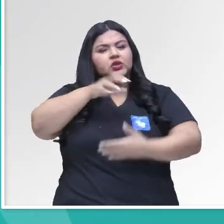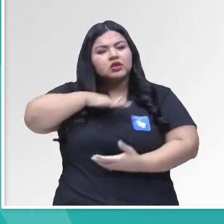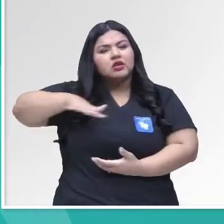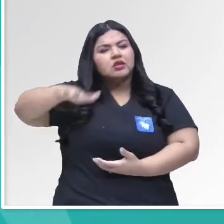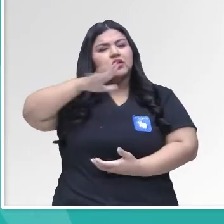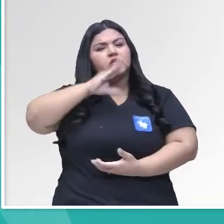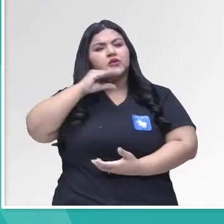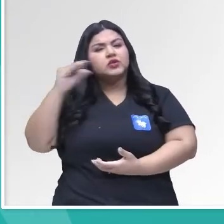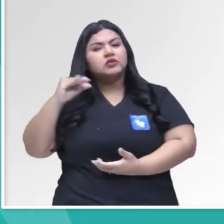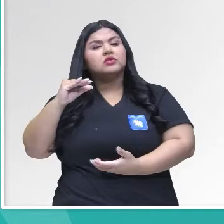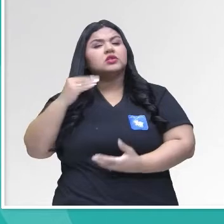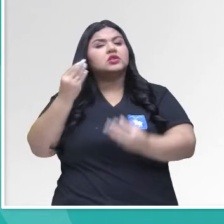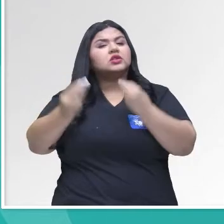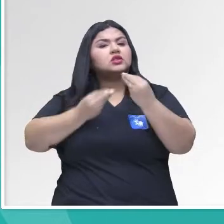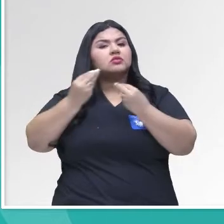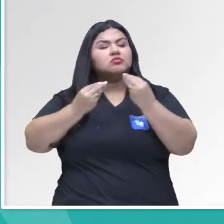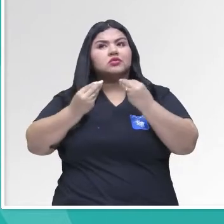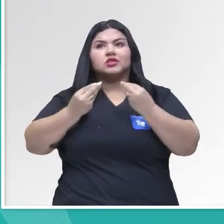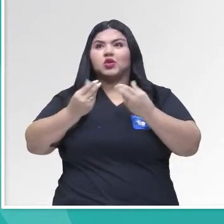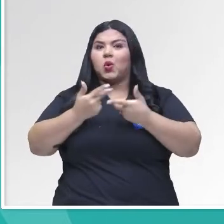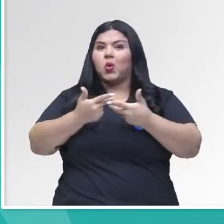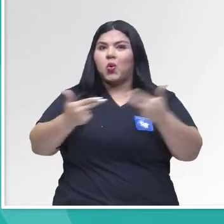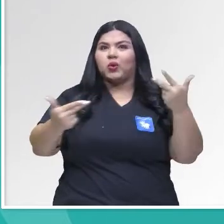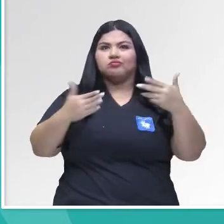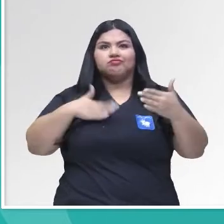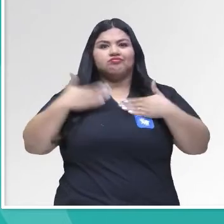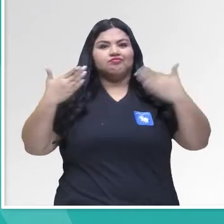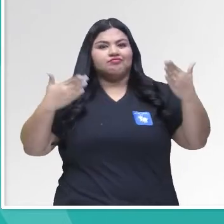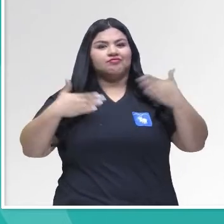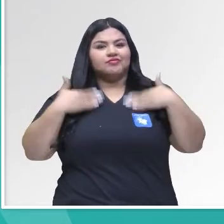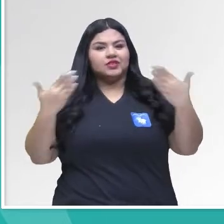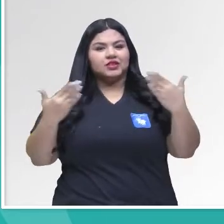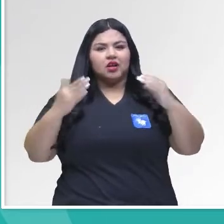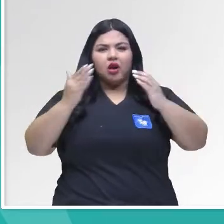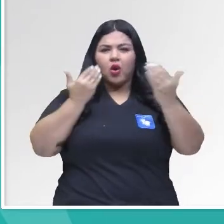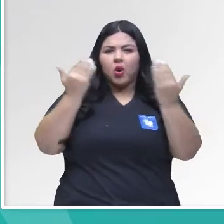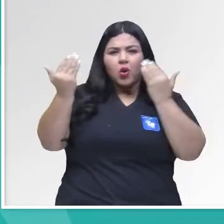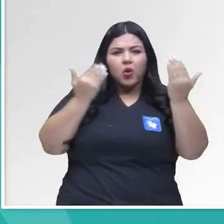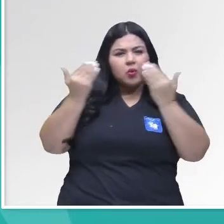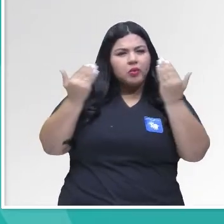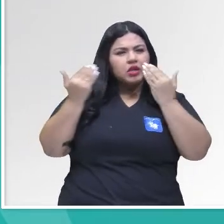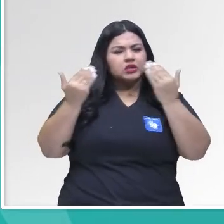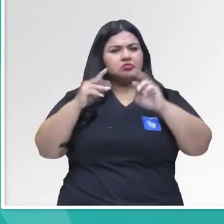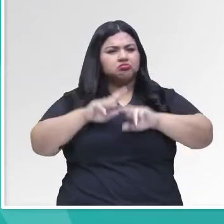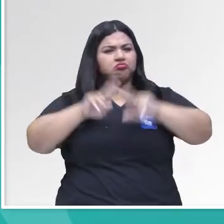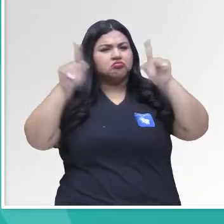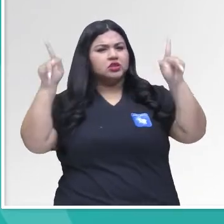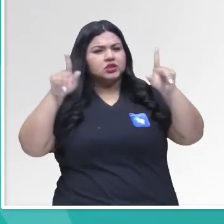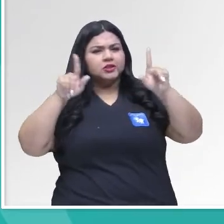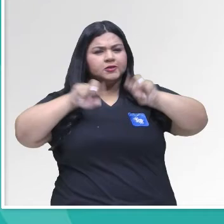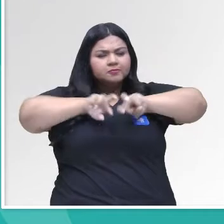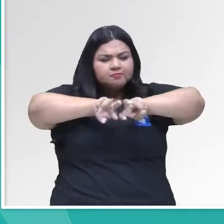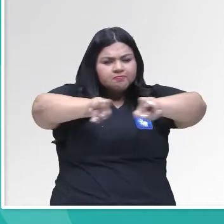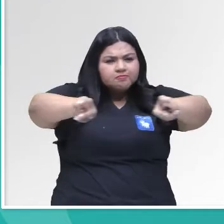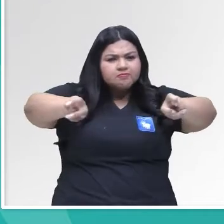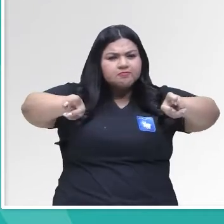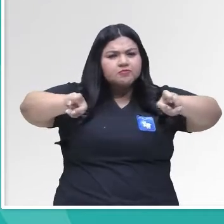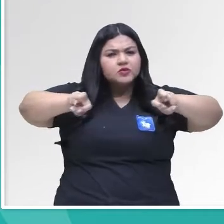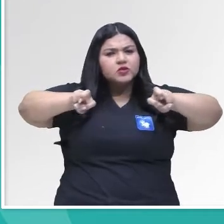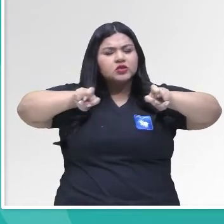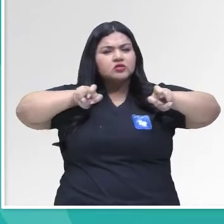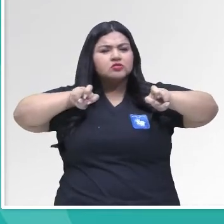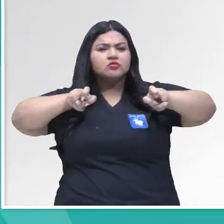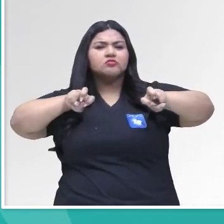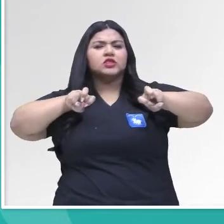Através de situações surpreendentes, comparações incomuns, explorando a sonoridade,